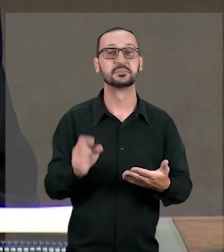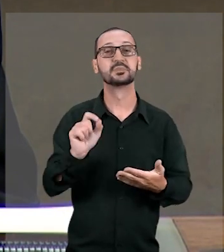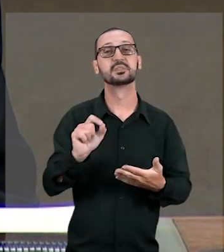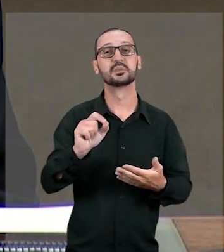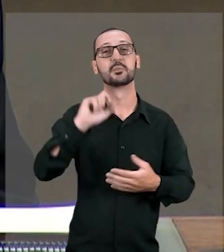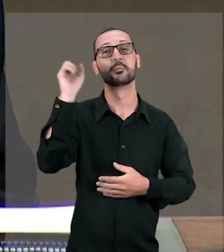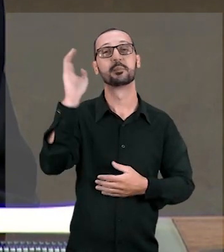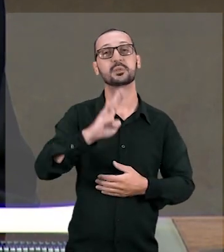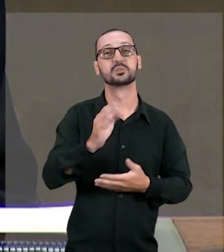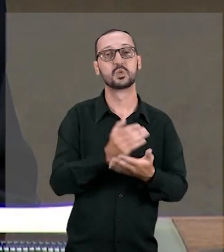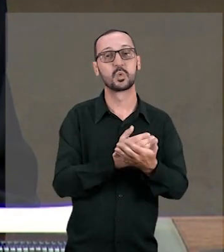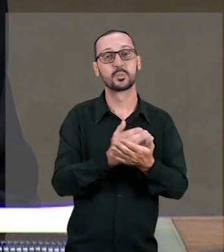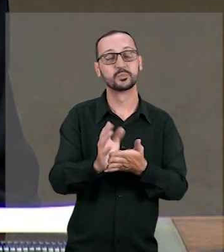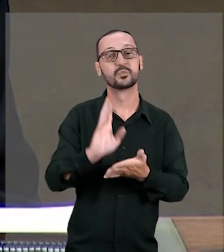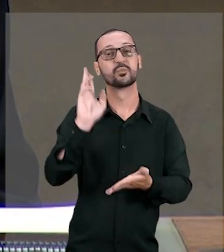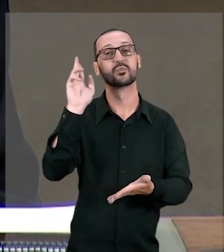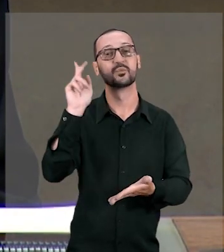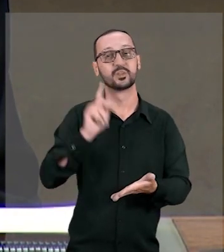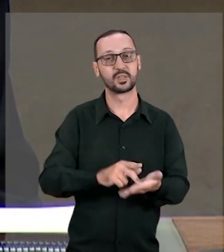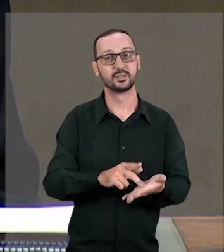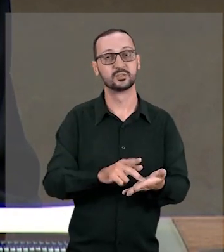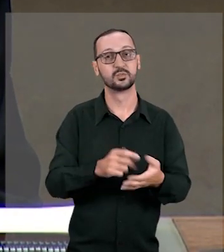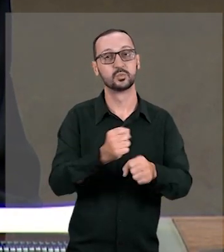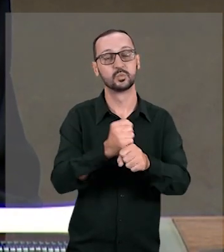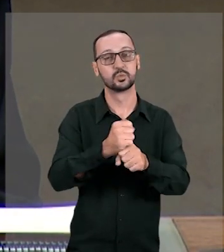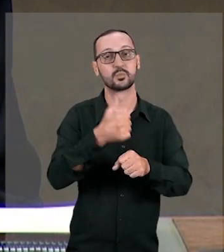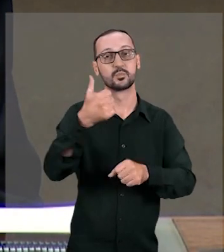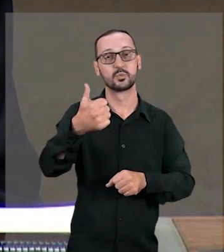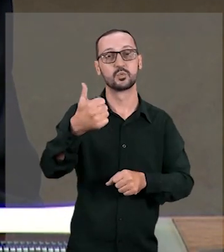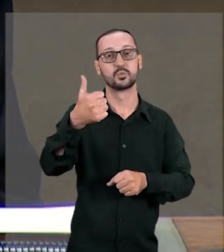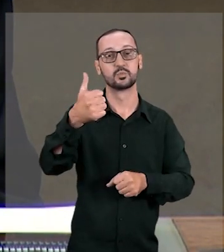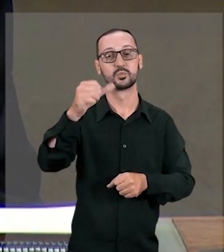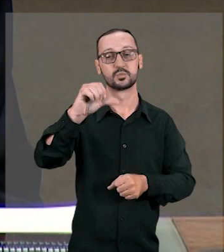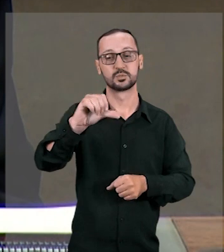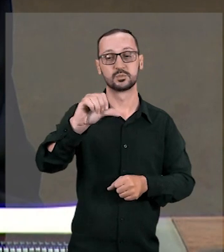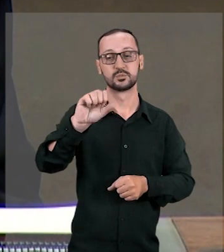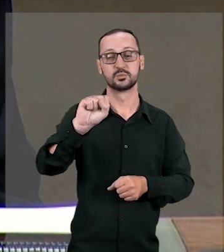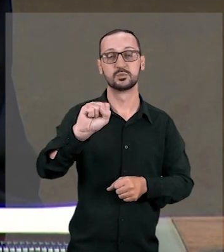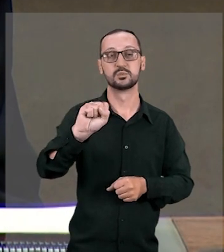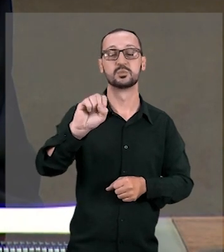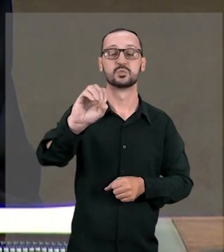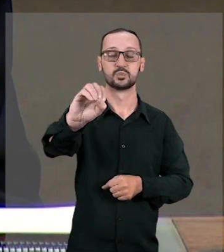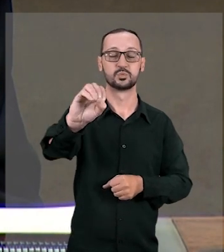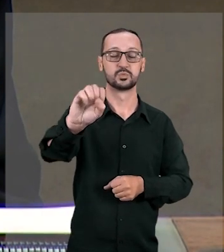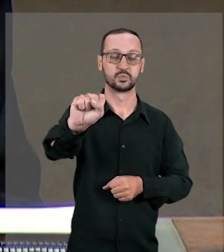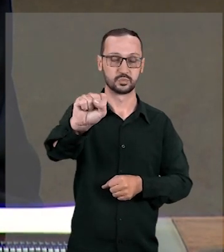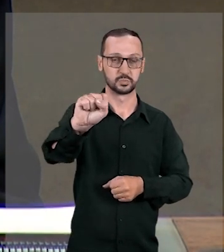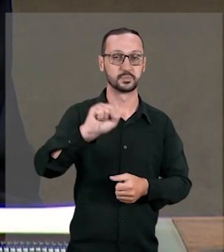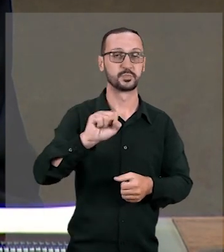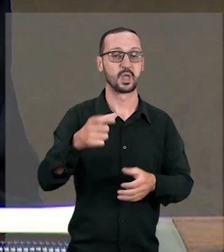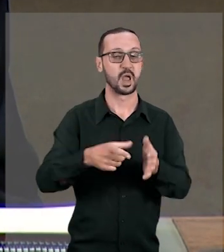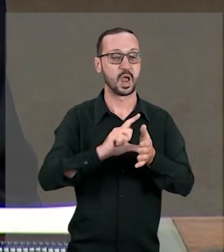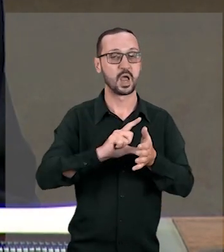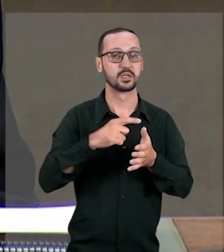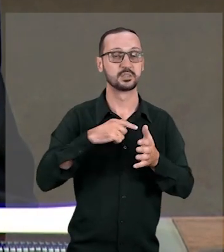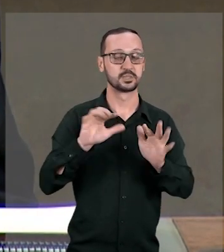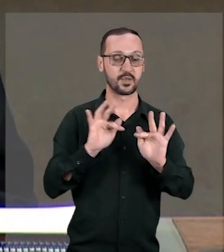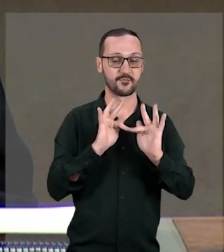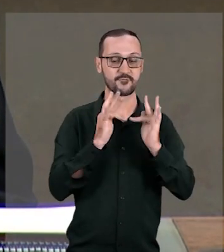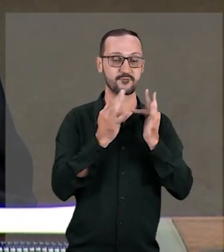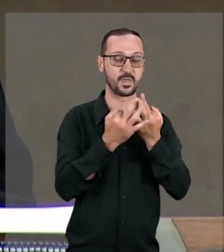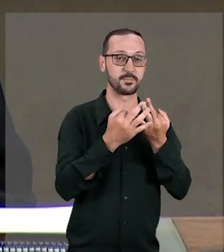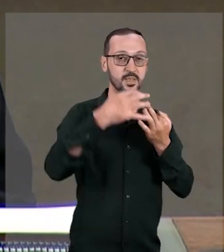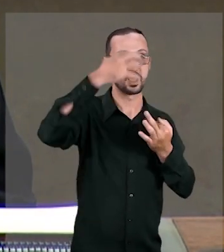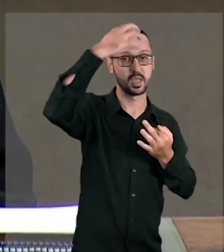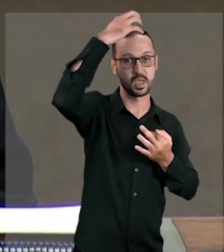que o Brasil só começou verdadeiramente em 1808. Antes disso, antes da vinda da família